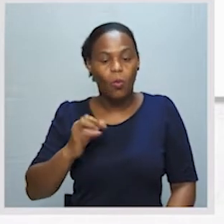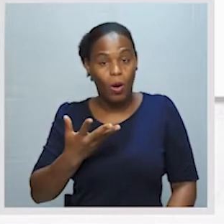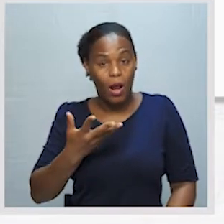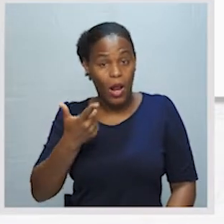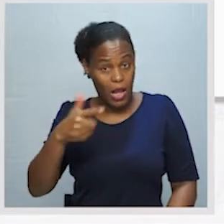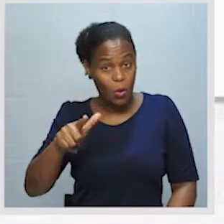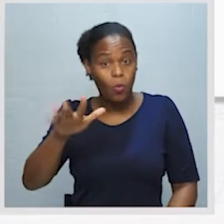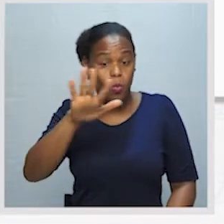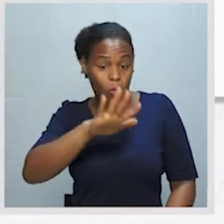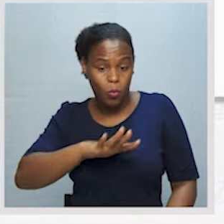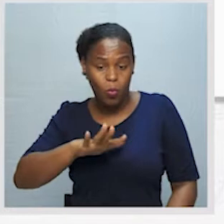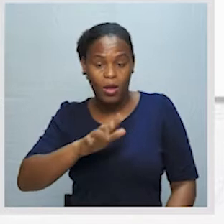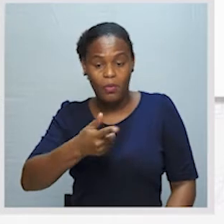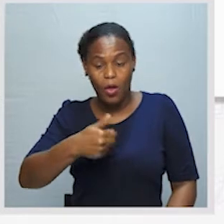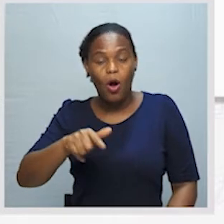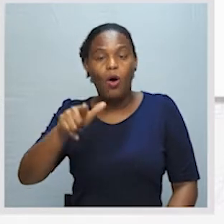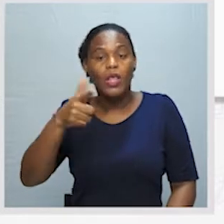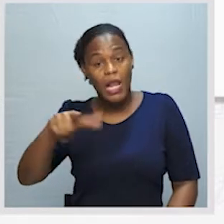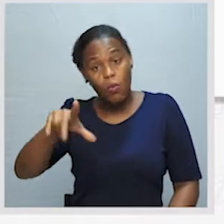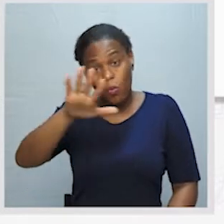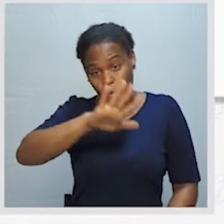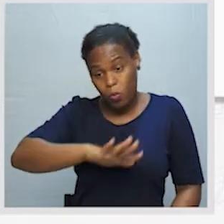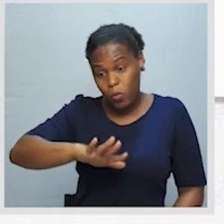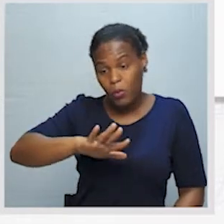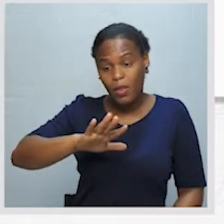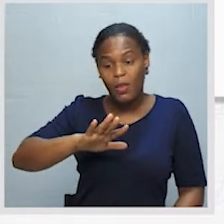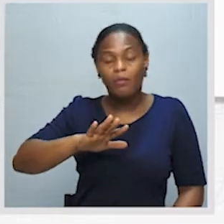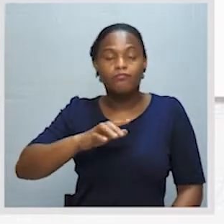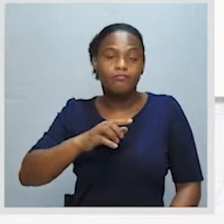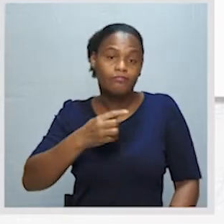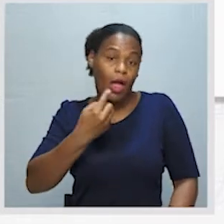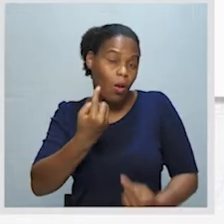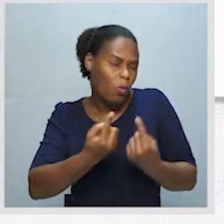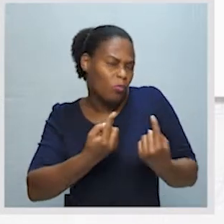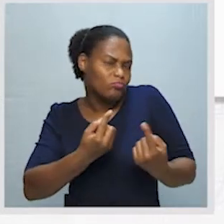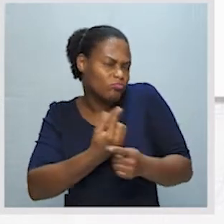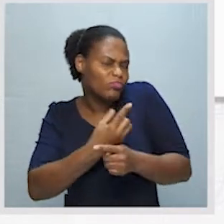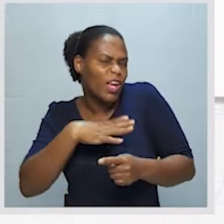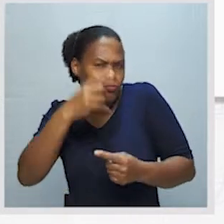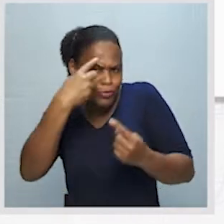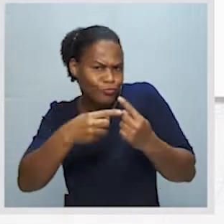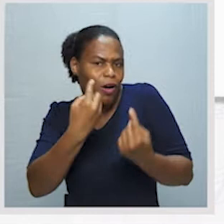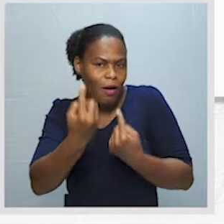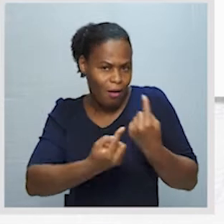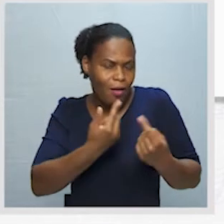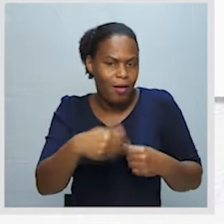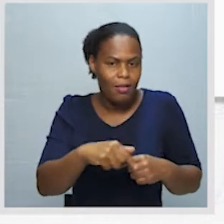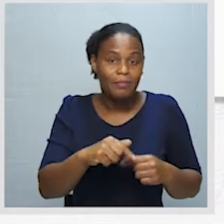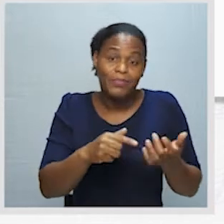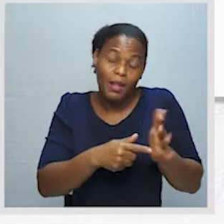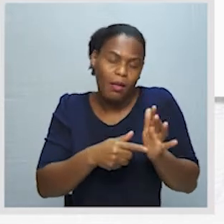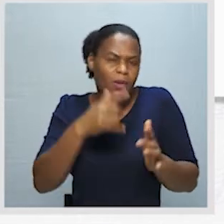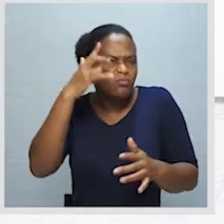Quando se usa a língua, usamos-la com uma determinada intenção. Ou